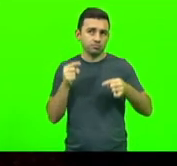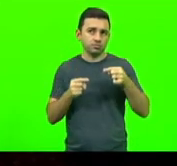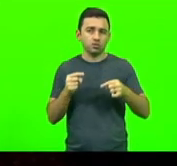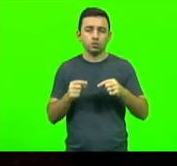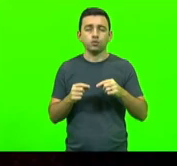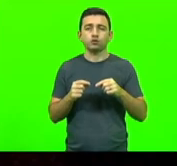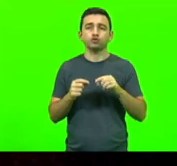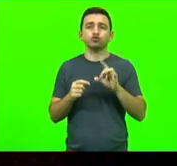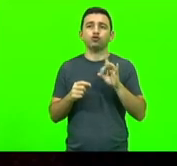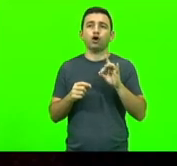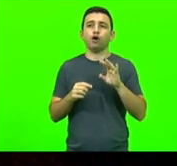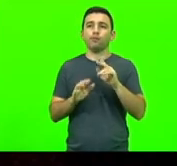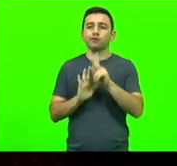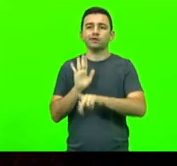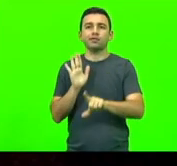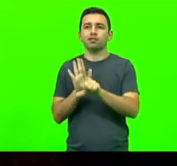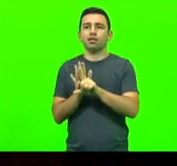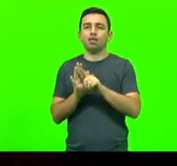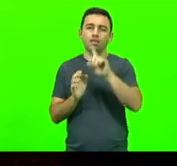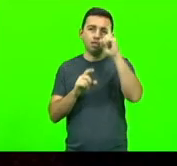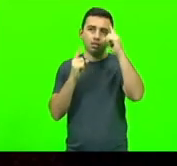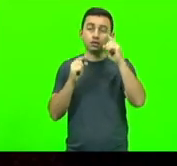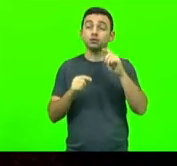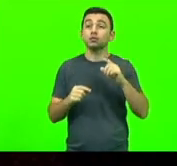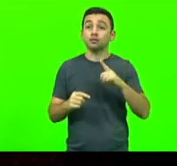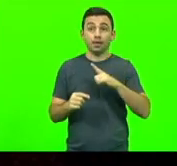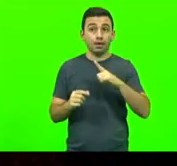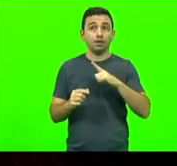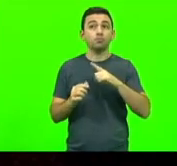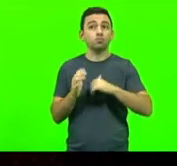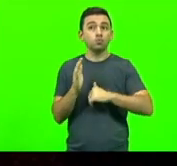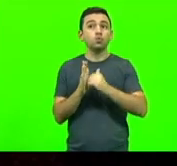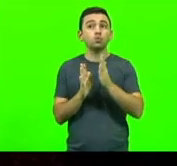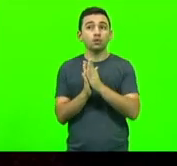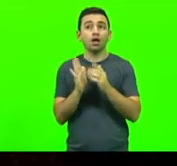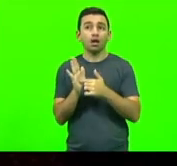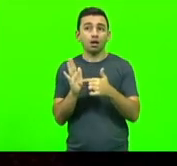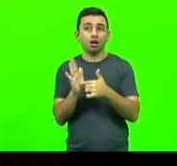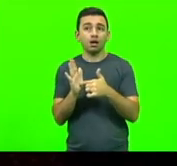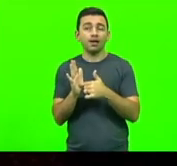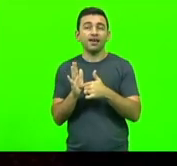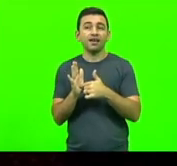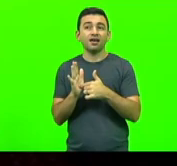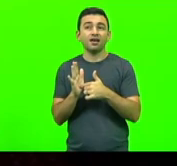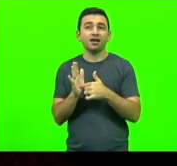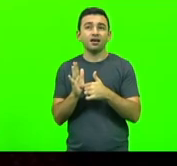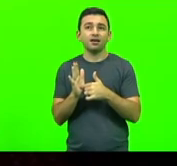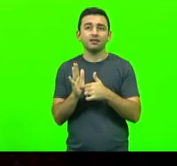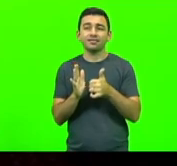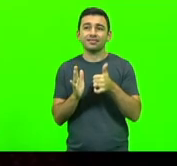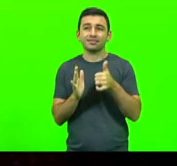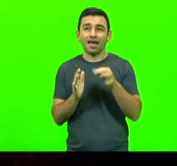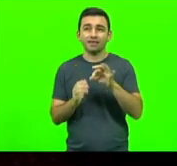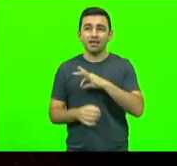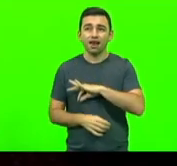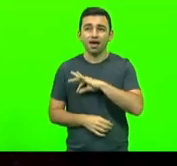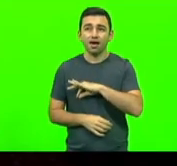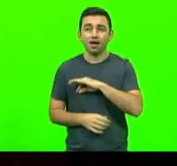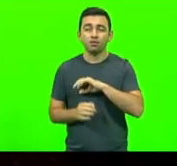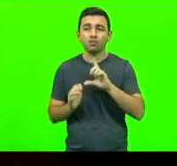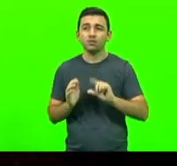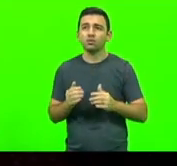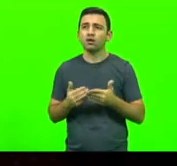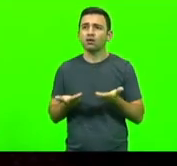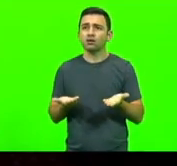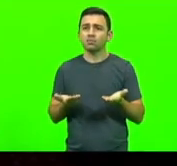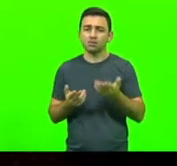lei, inclusive que cria multa, senhores deputados, de 10 salários mínimos para o